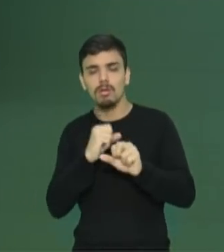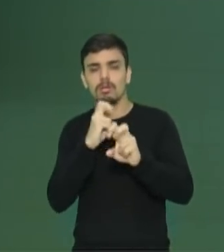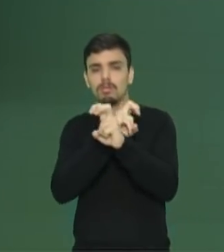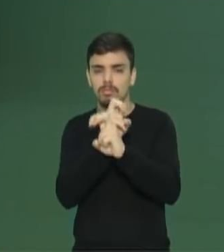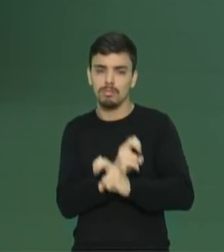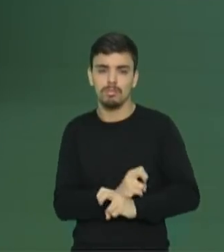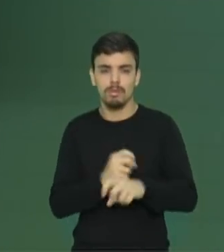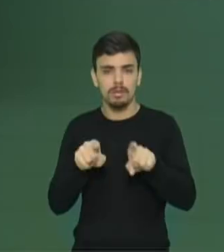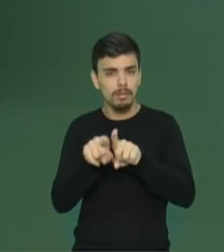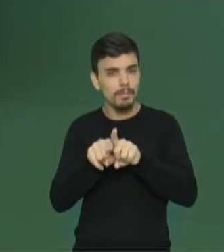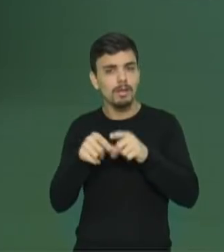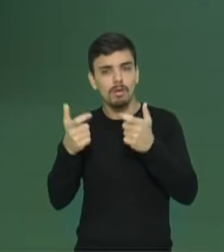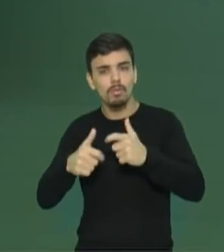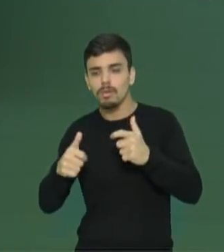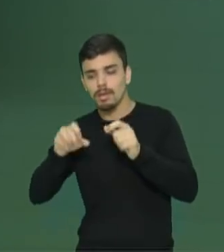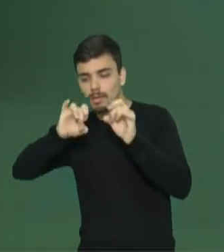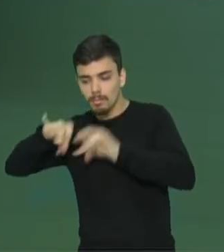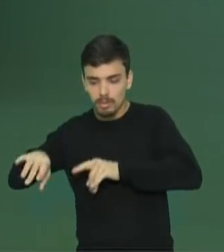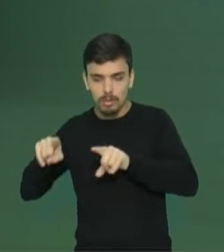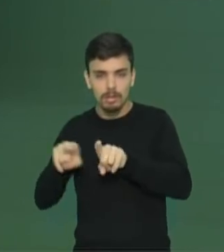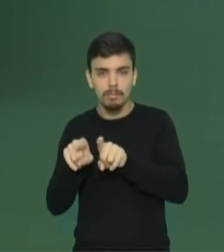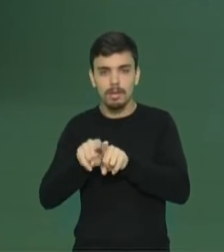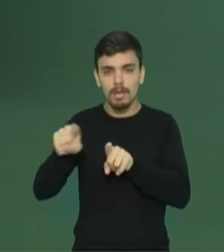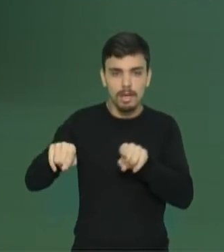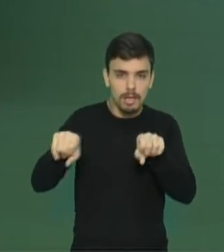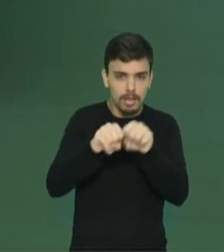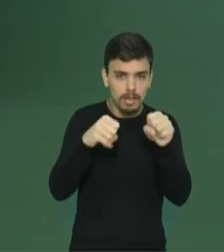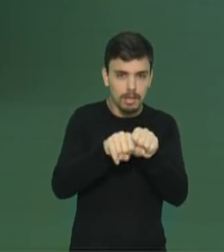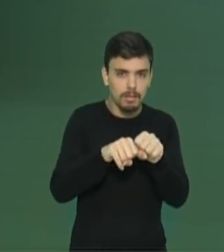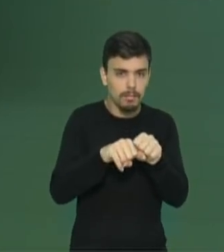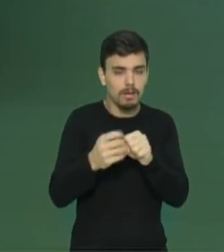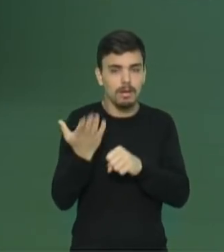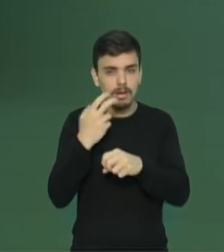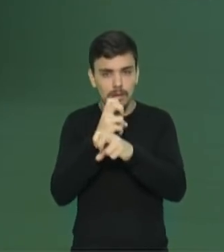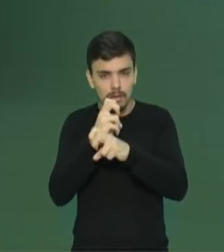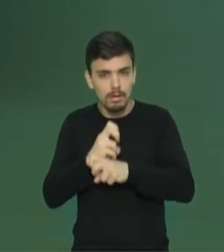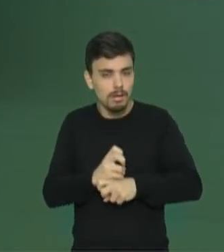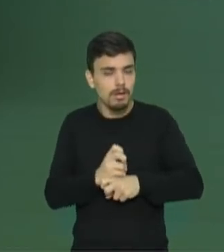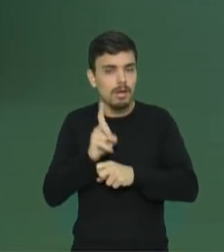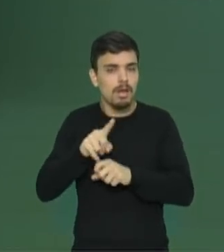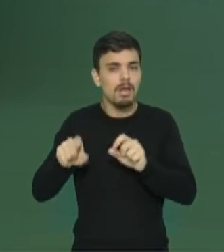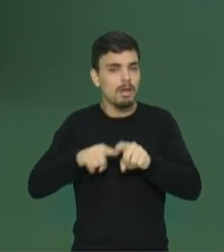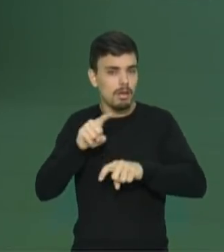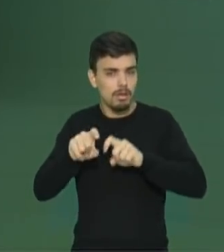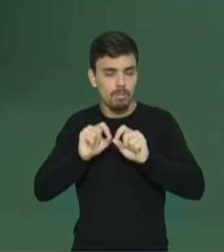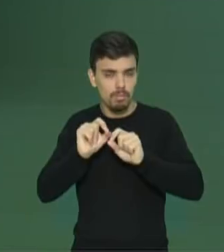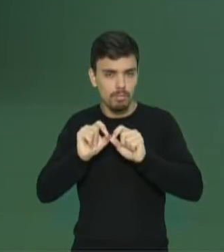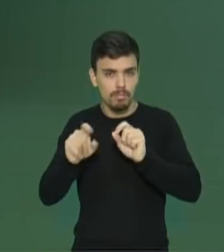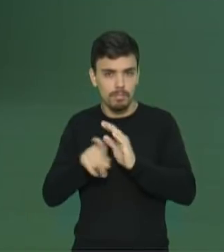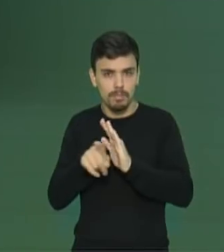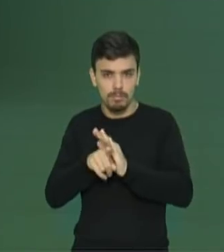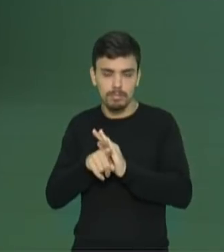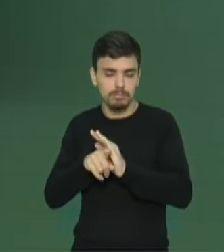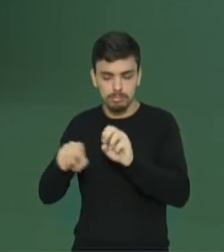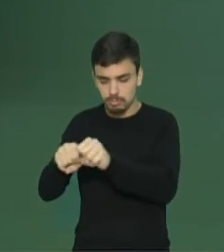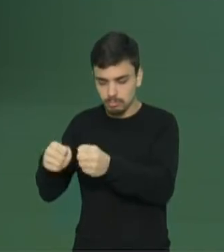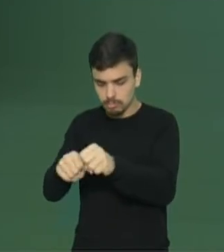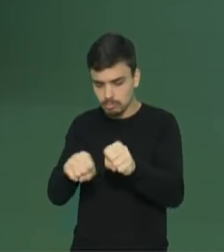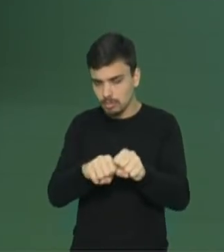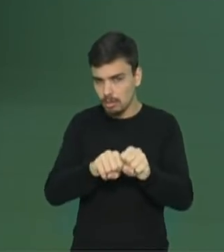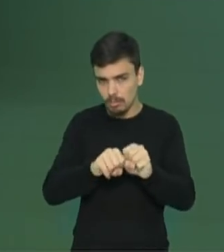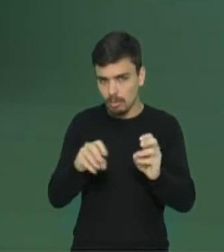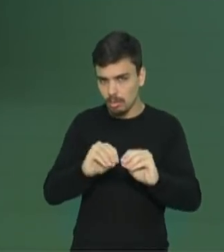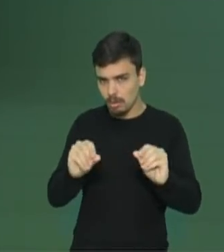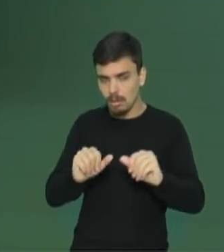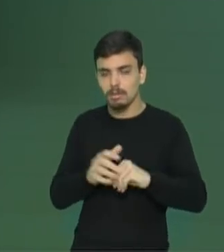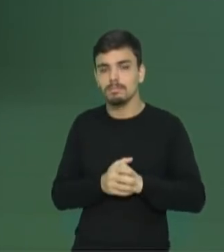esqueleto abandonado, ele mesmo destrói o esqueleto velho. Isso é uma técnica de presa, então destrói para não deixar rastros. Bem